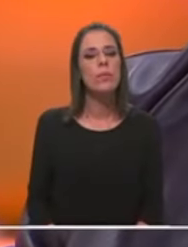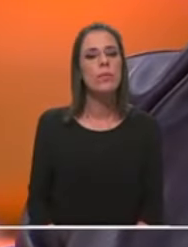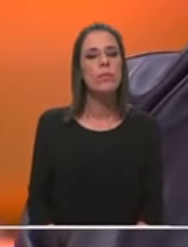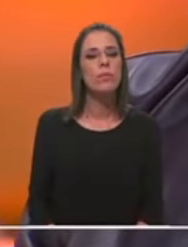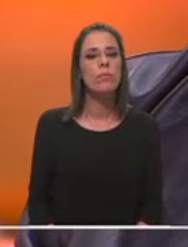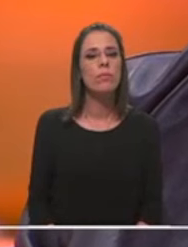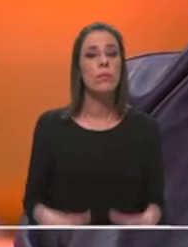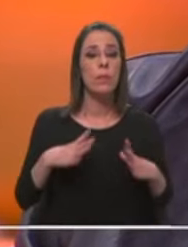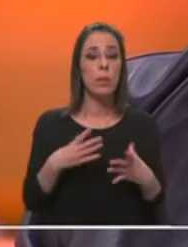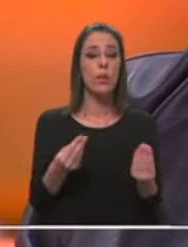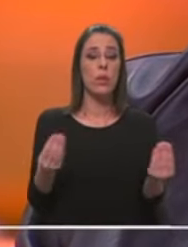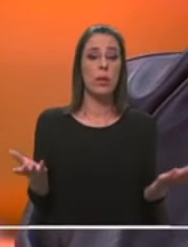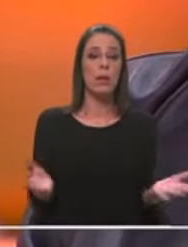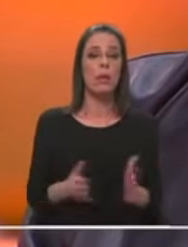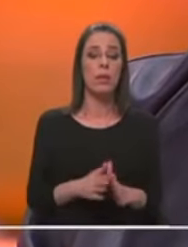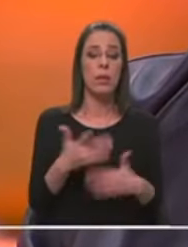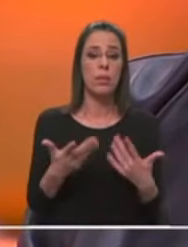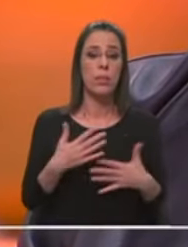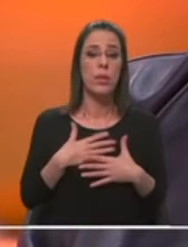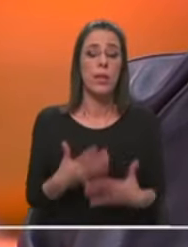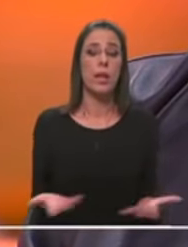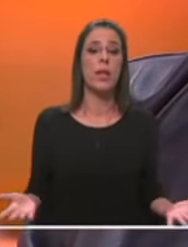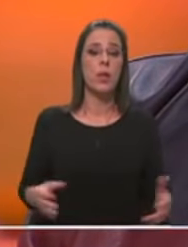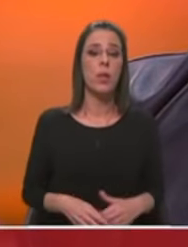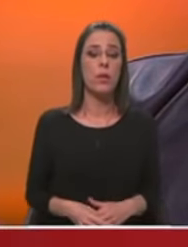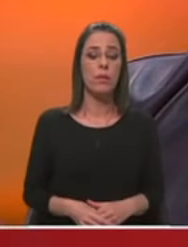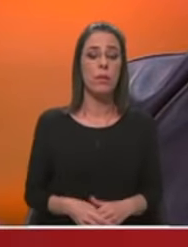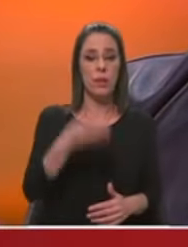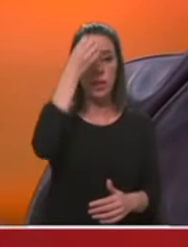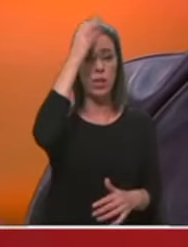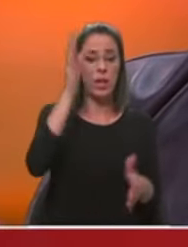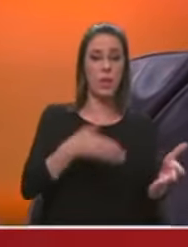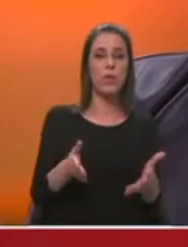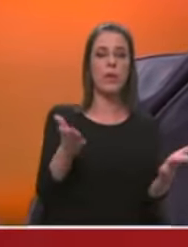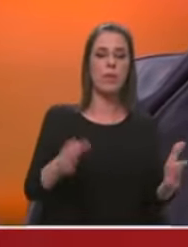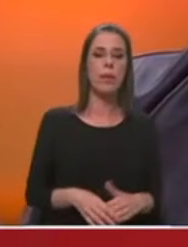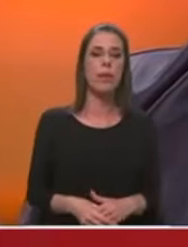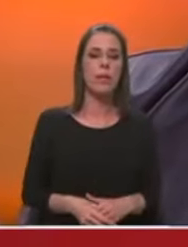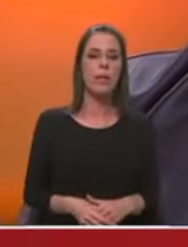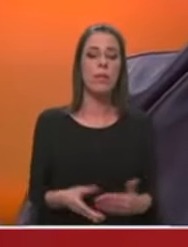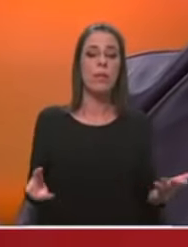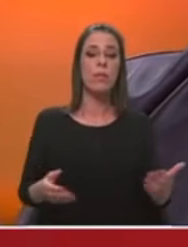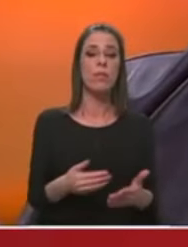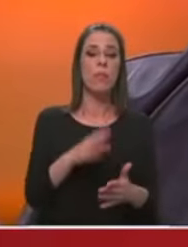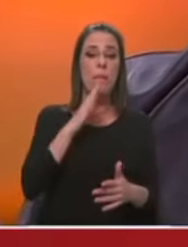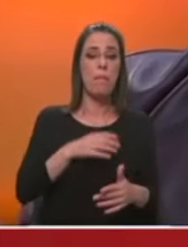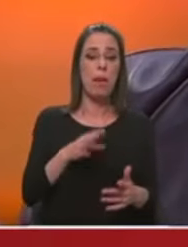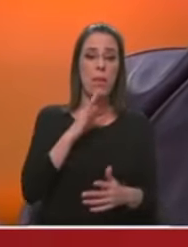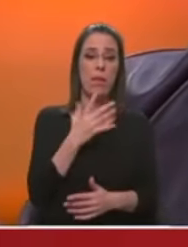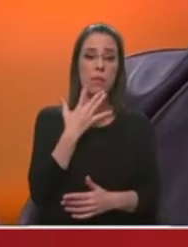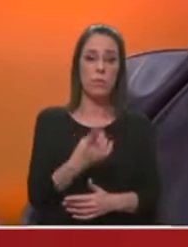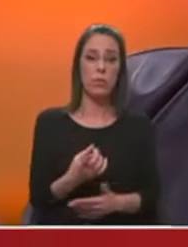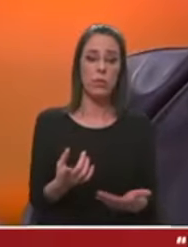E passeou tanto que depois cansou-se. Que um dia esqueceu-se do caminho. É verdade. Pronto, deixou a minha mãe. Minha mãe